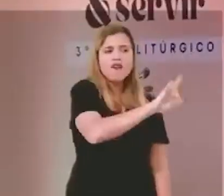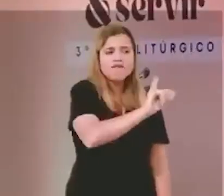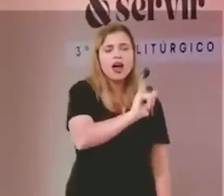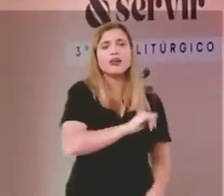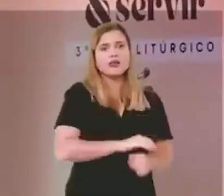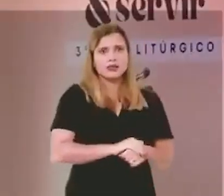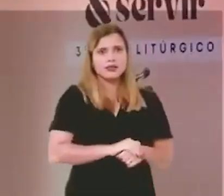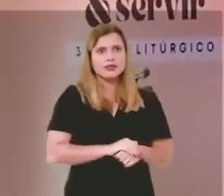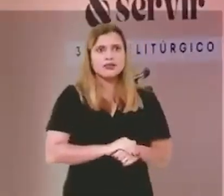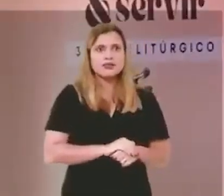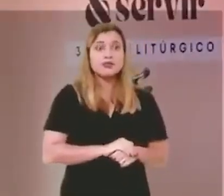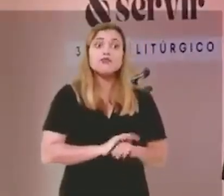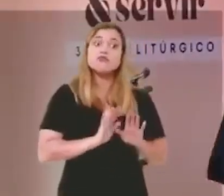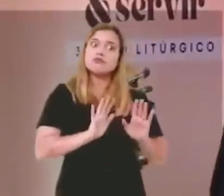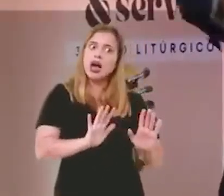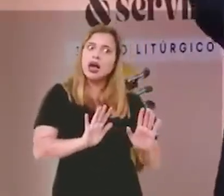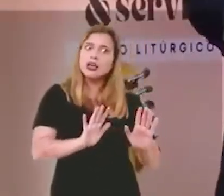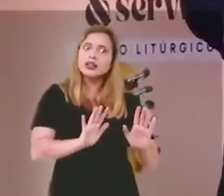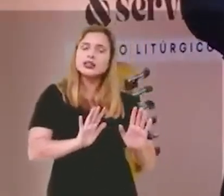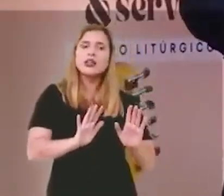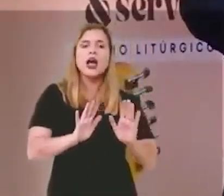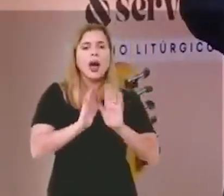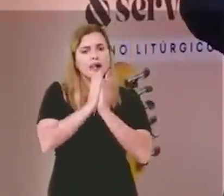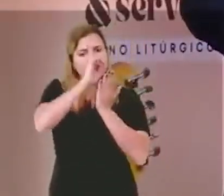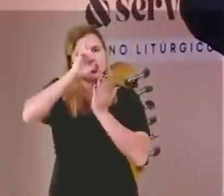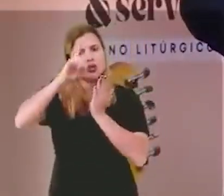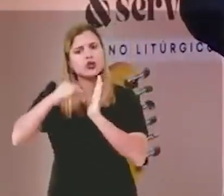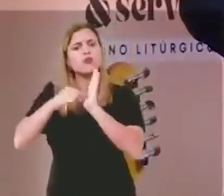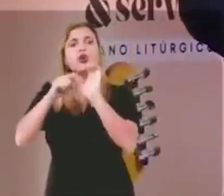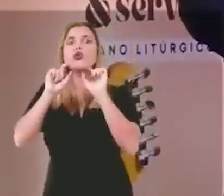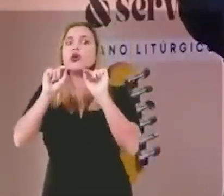Ele chamou a existência as coisas que não existiam.